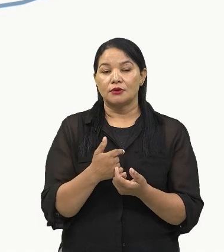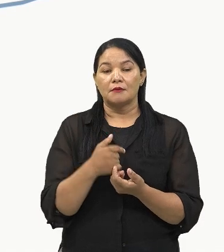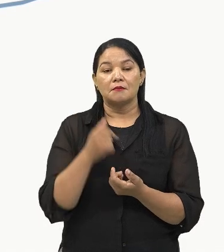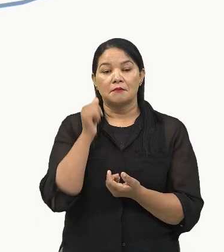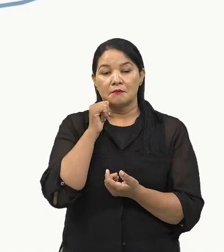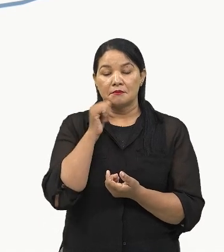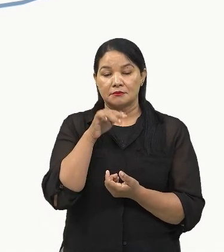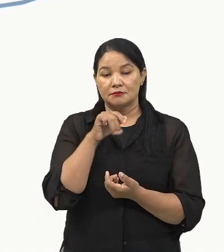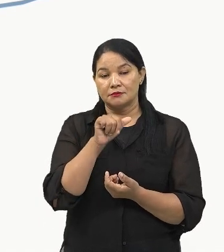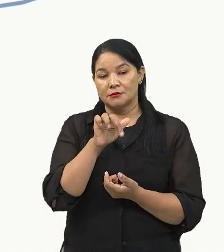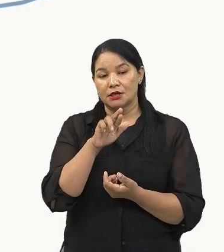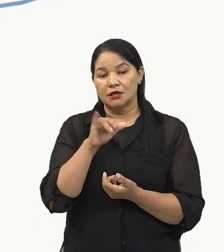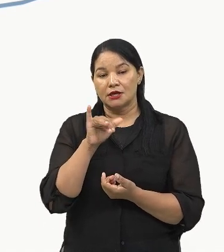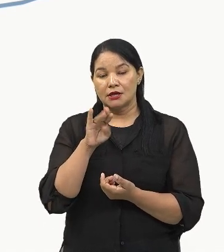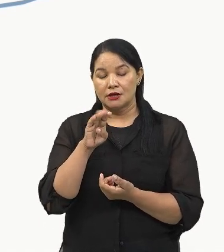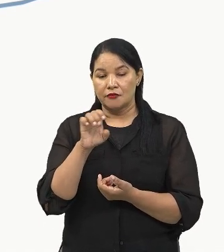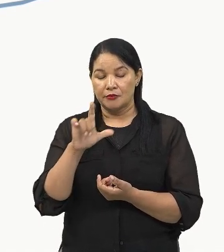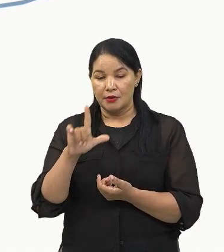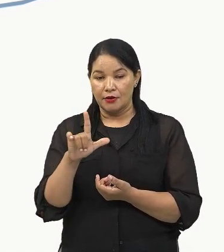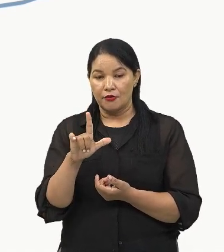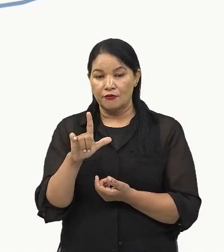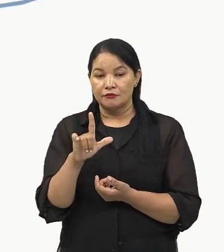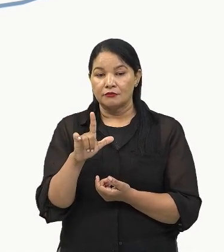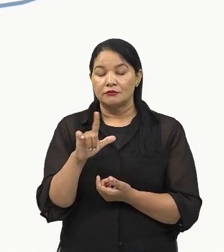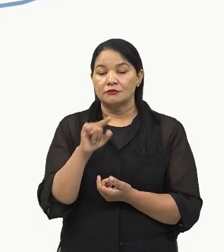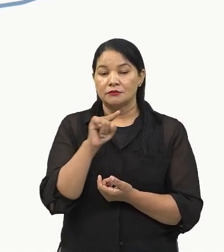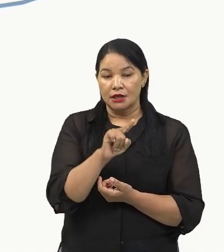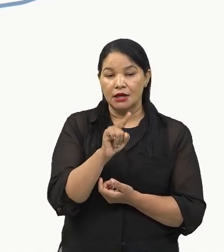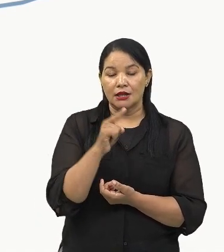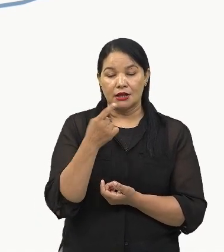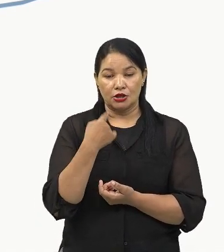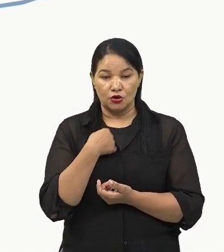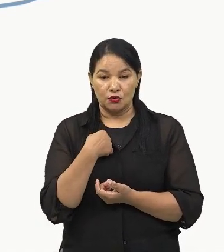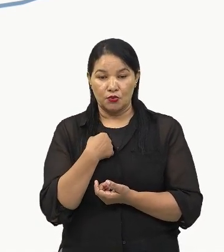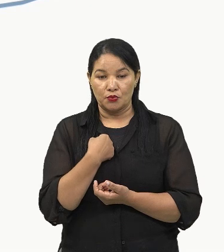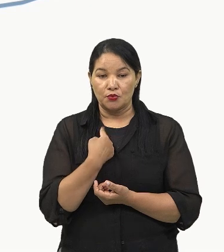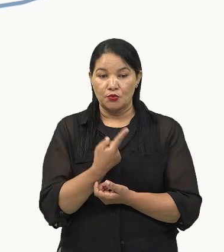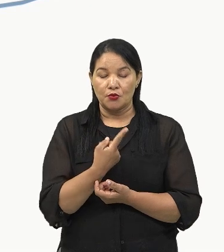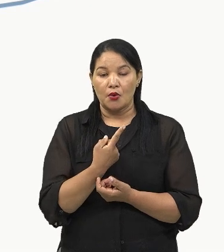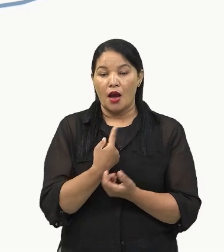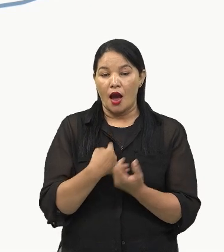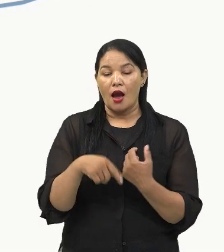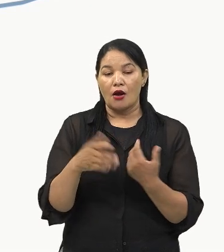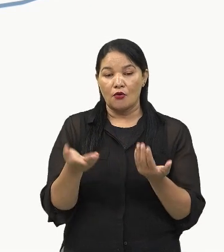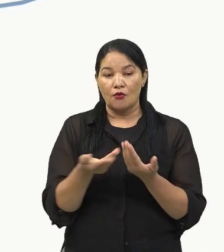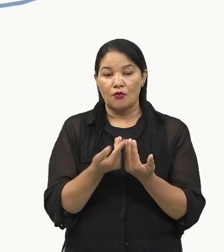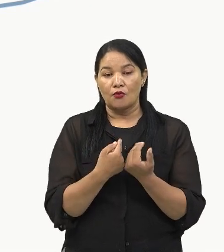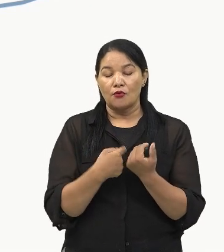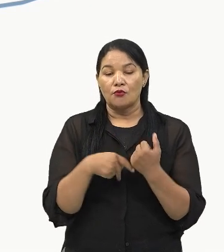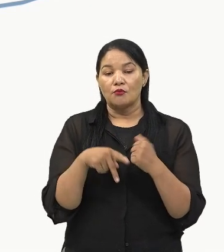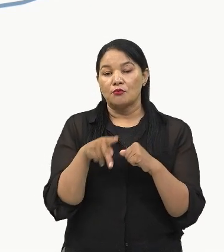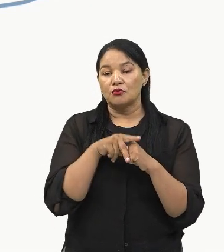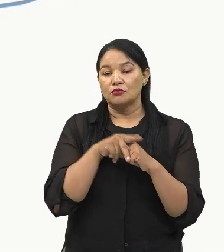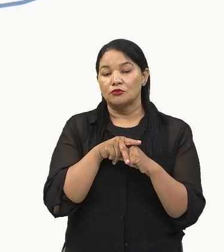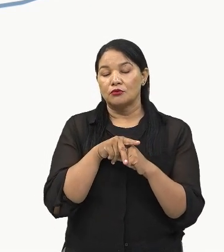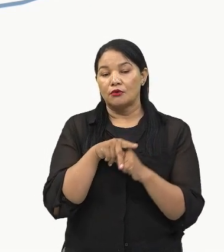eu, o que é que dá? O que é que isso termina sendo? Que pronome pessoal? Ela e eu só pode